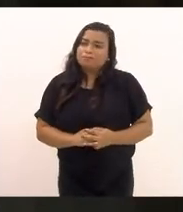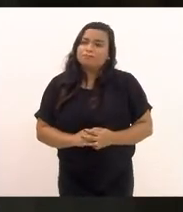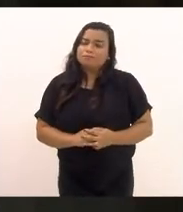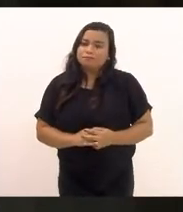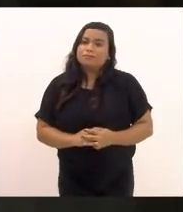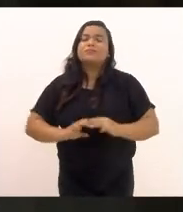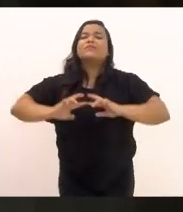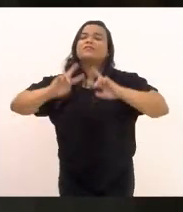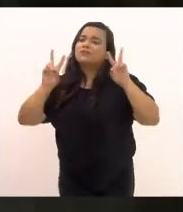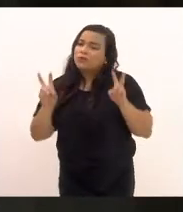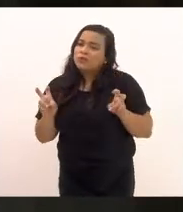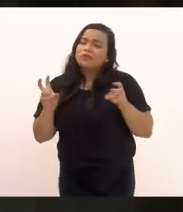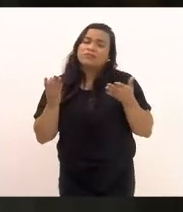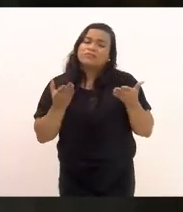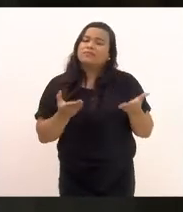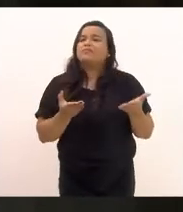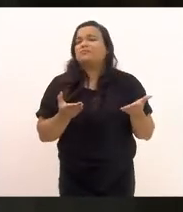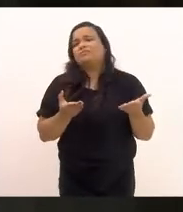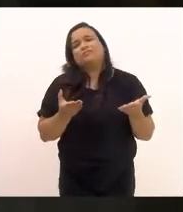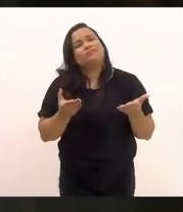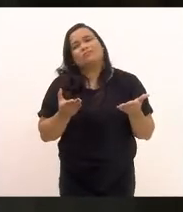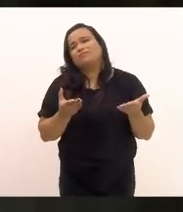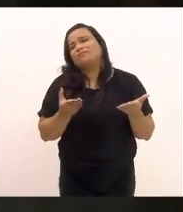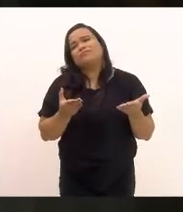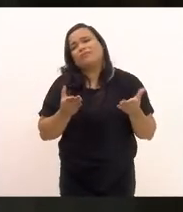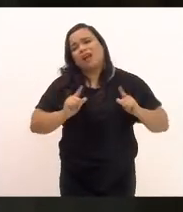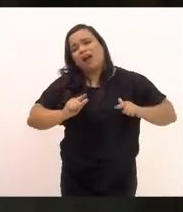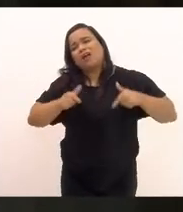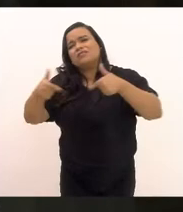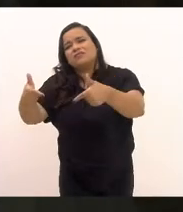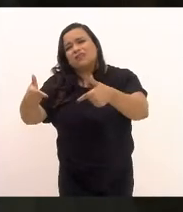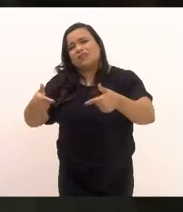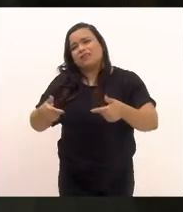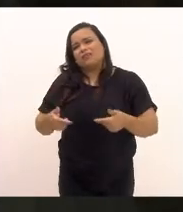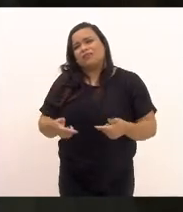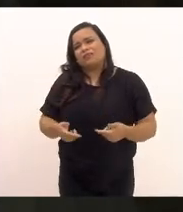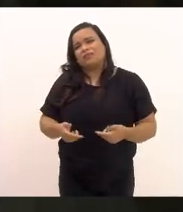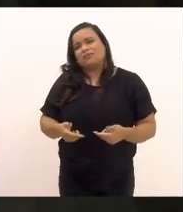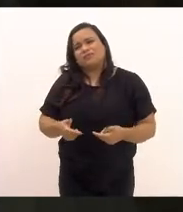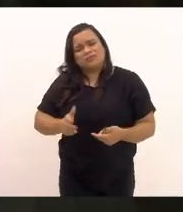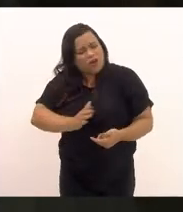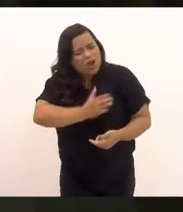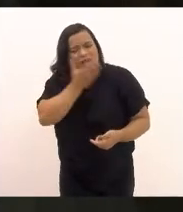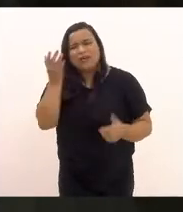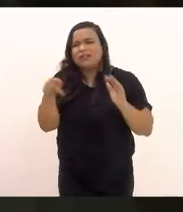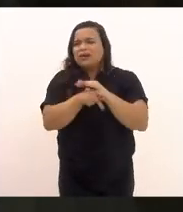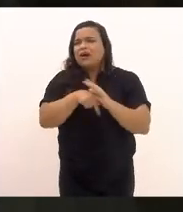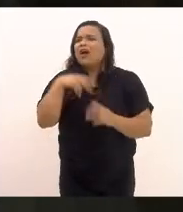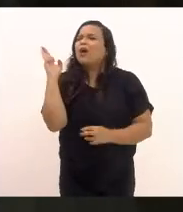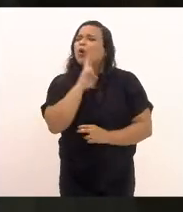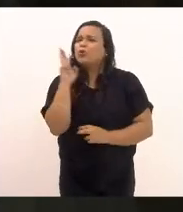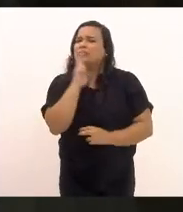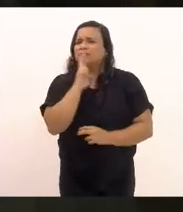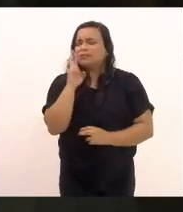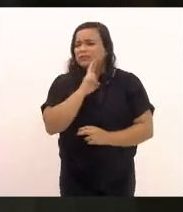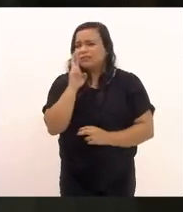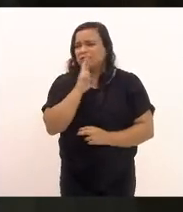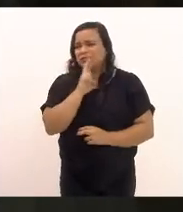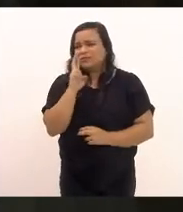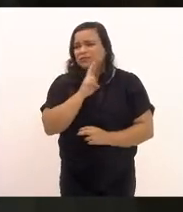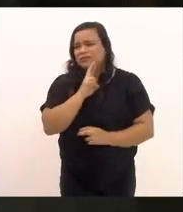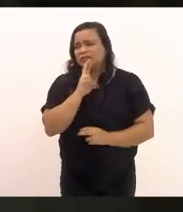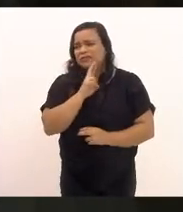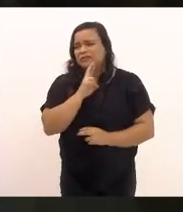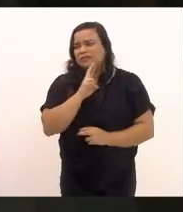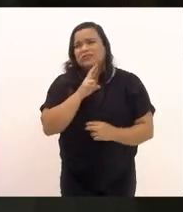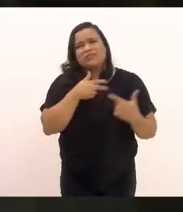em relação à atitude bélica da Rússia contra a Ucrânia.